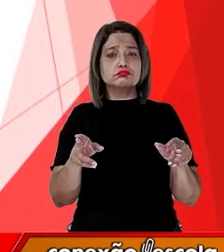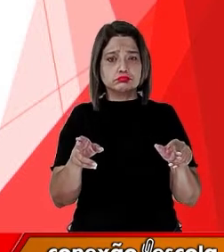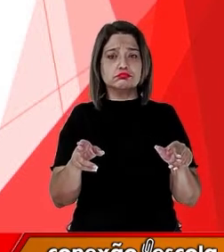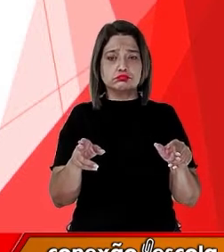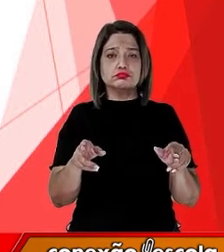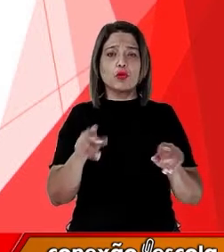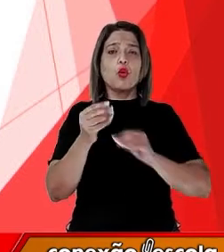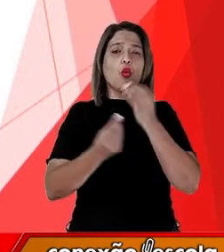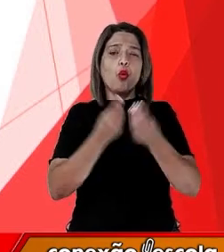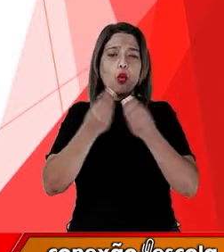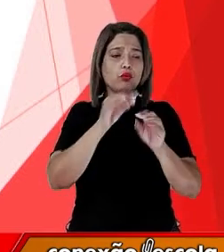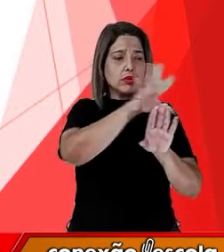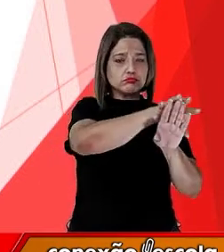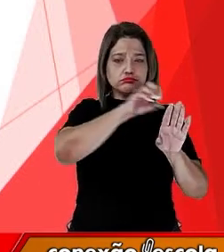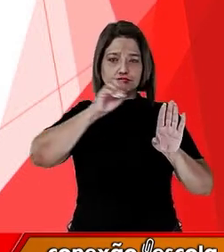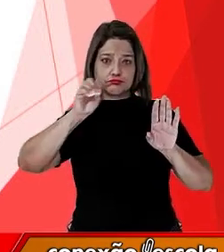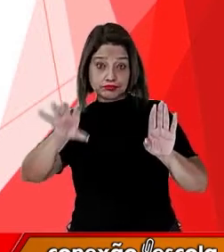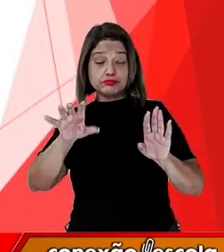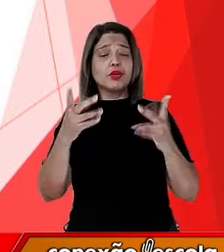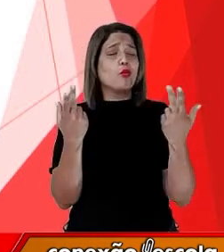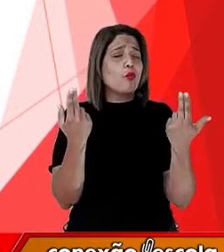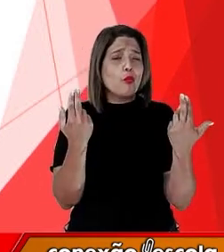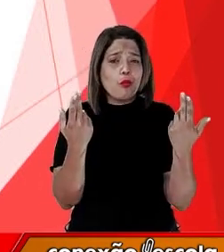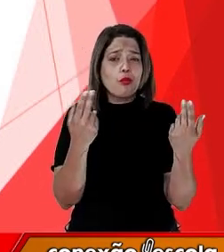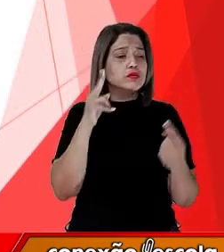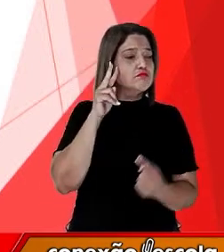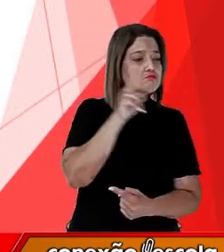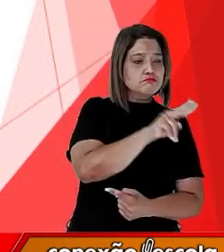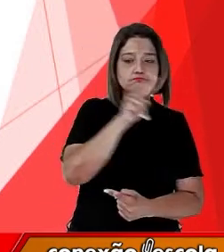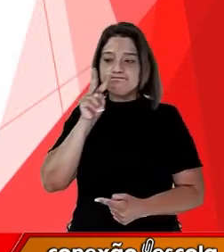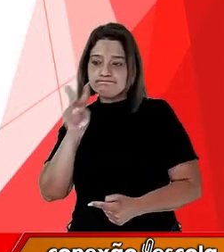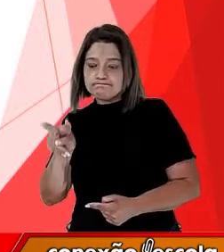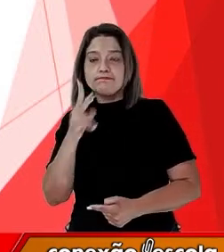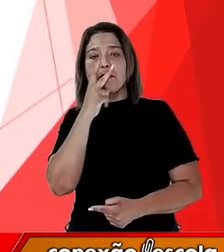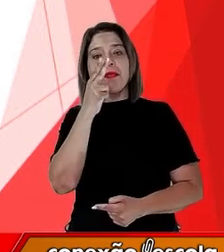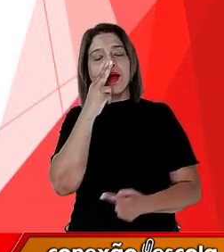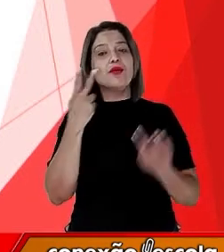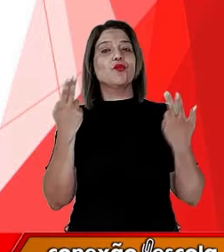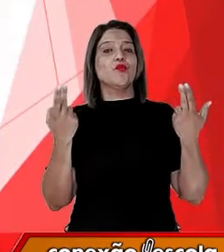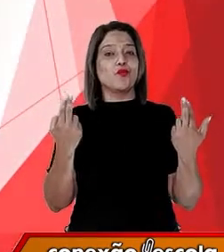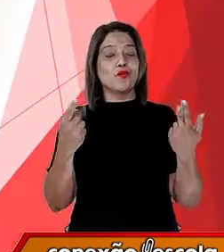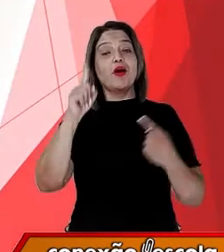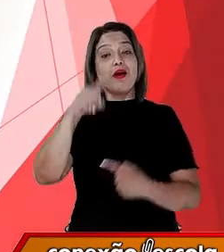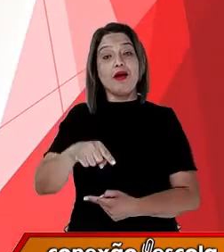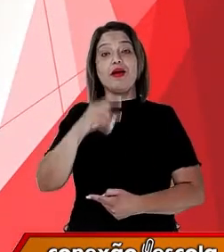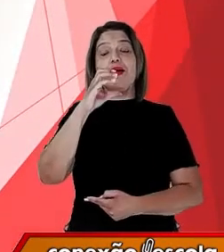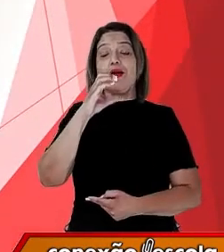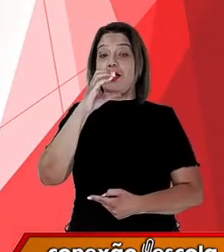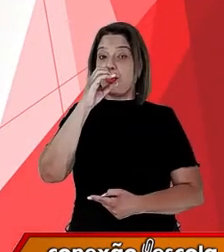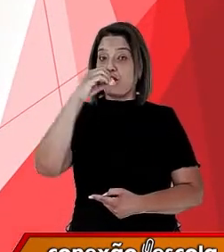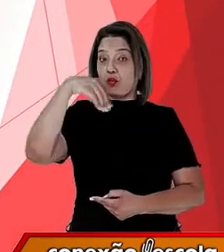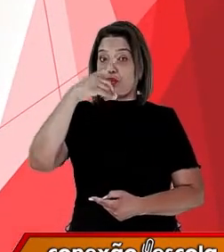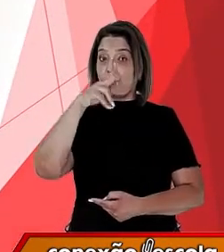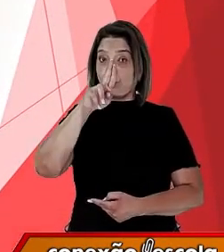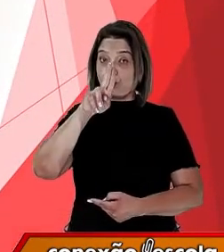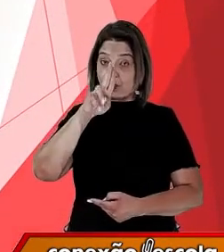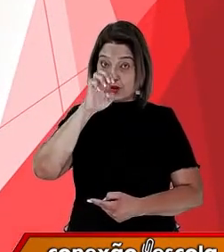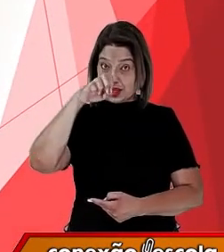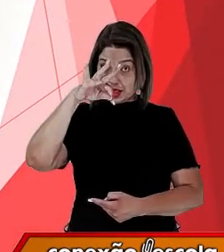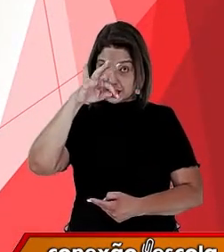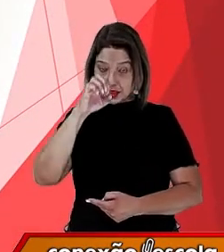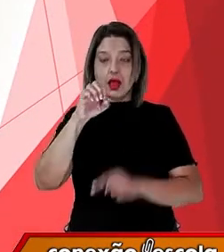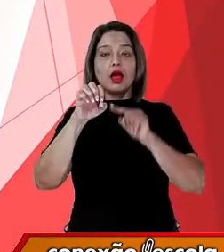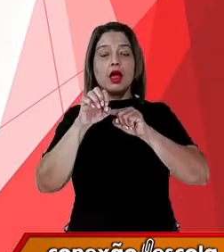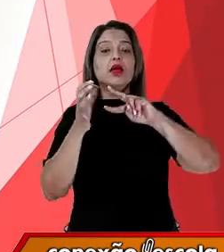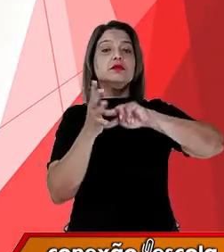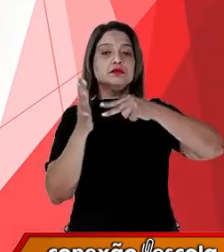simétrica e congruente à original. Se você esqueceu o que significa congruente, significa mesma medida.